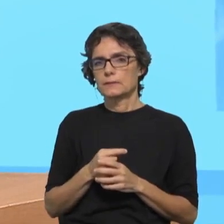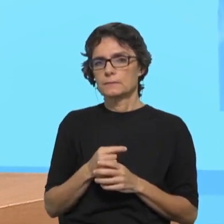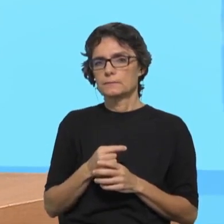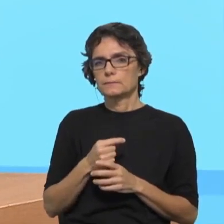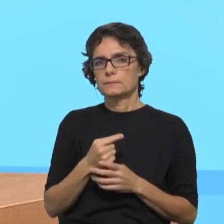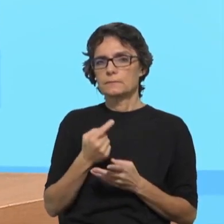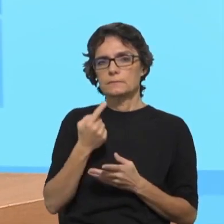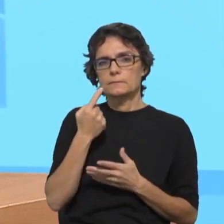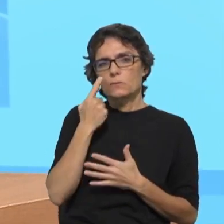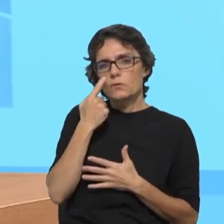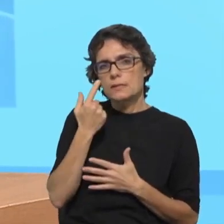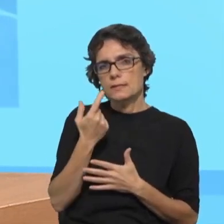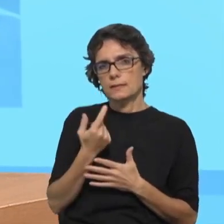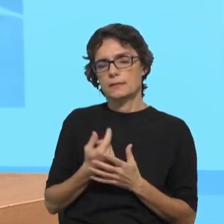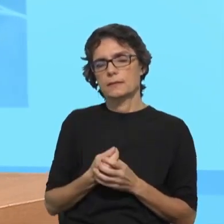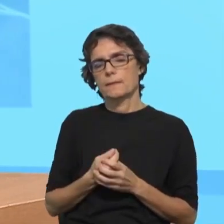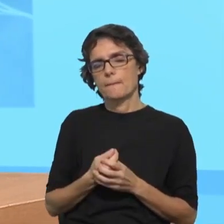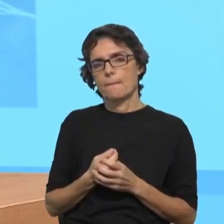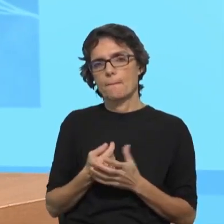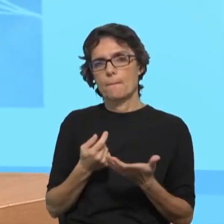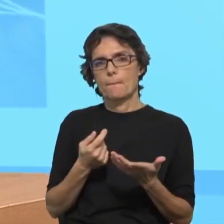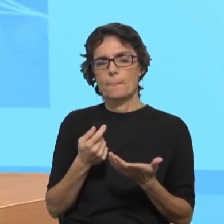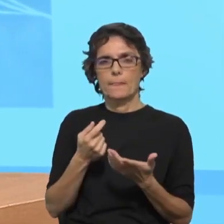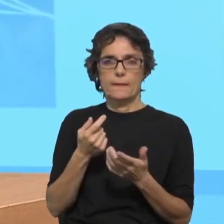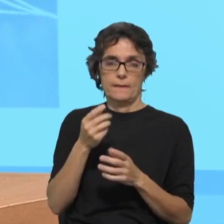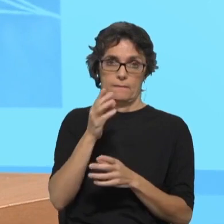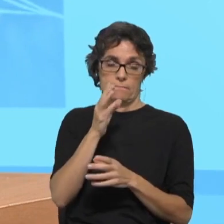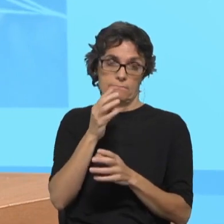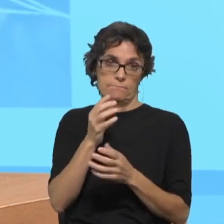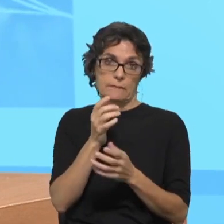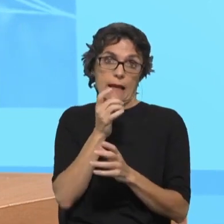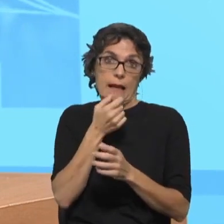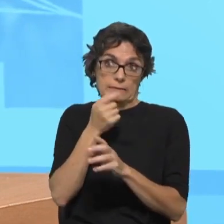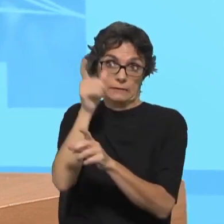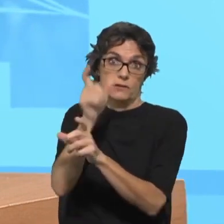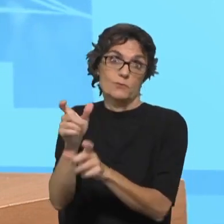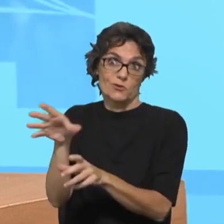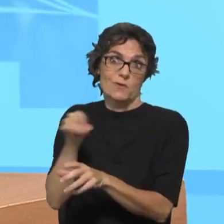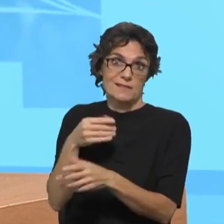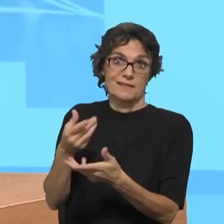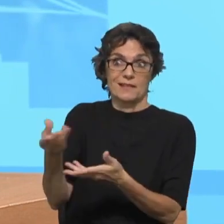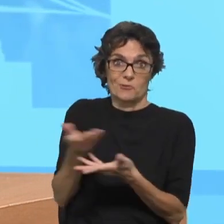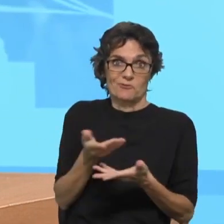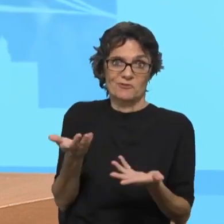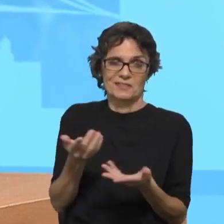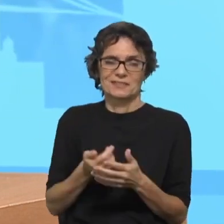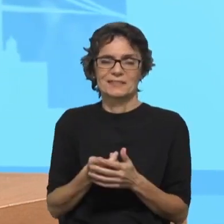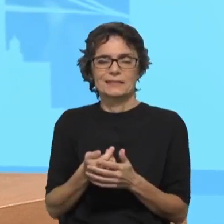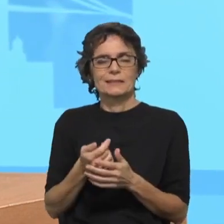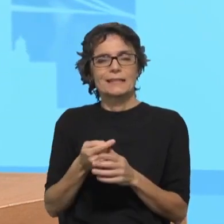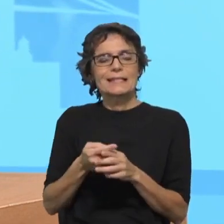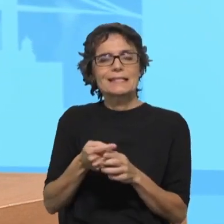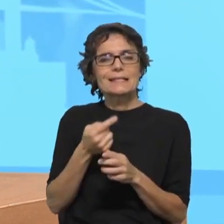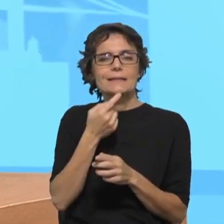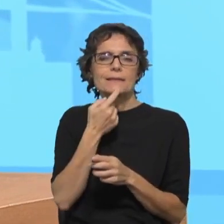pessoas, se elas acolherem ao nosso convite do Padre António Martins e meu, se houver